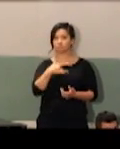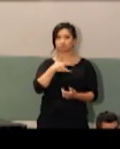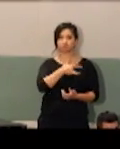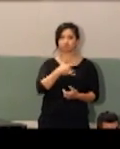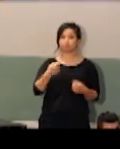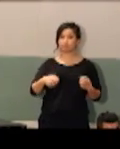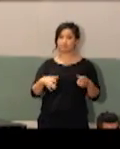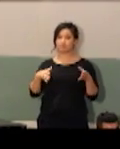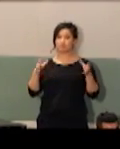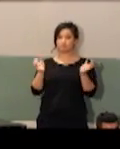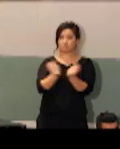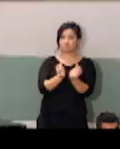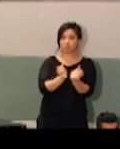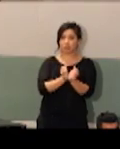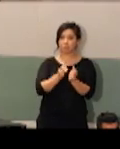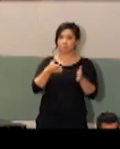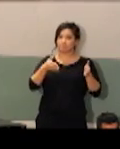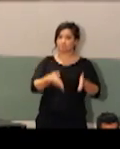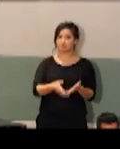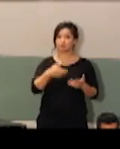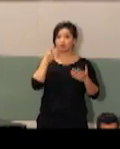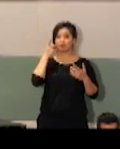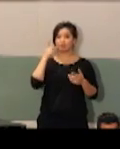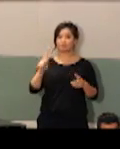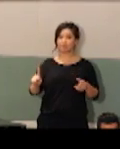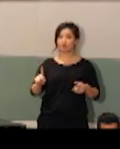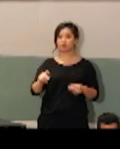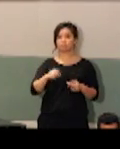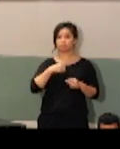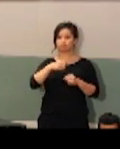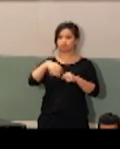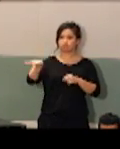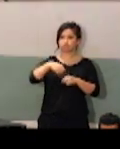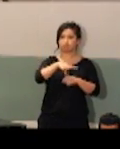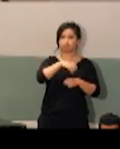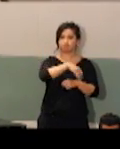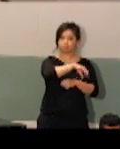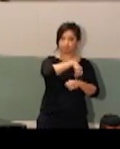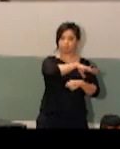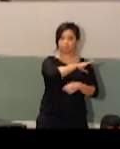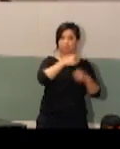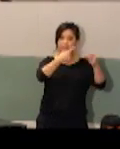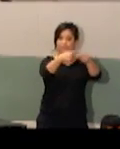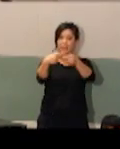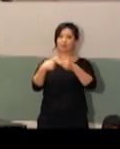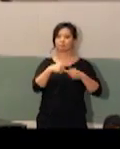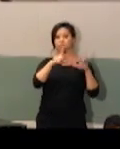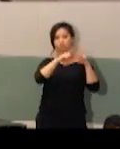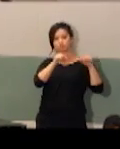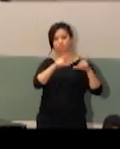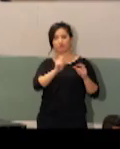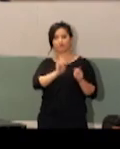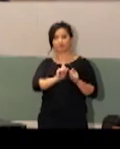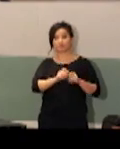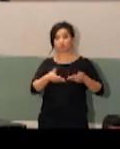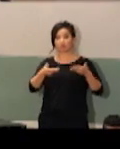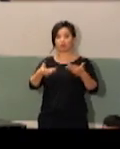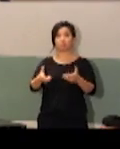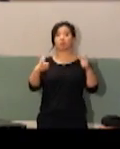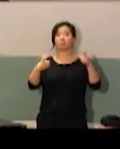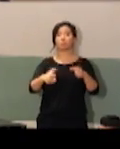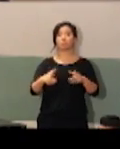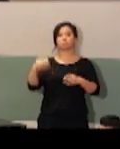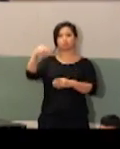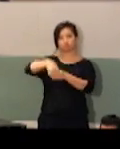que irão ser distribuídas por todas as cidades do Distrito Federal, fazendo atendimento domiciliar.